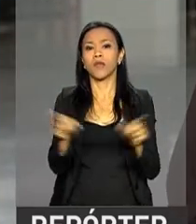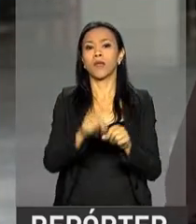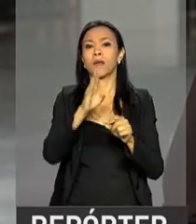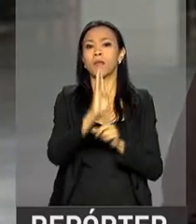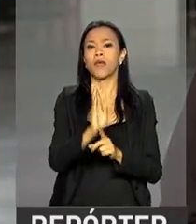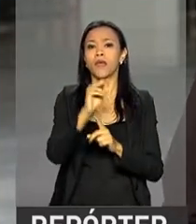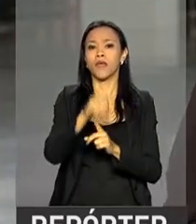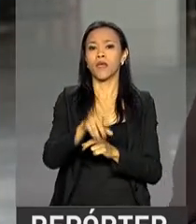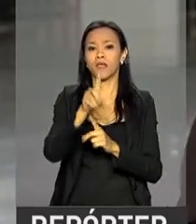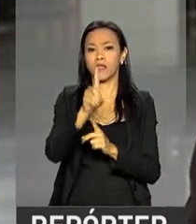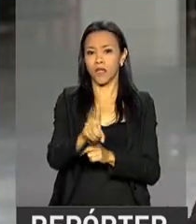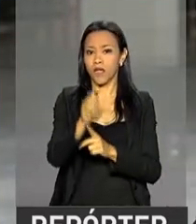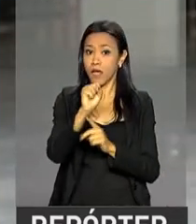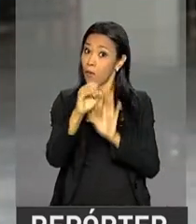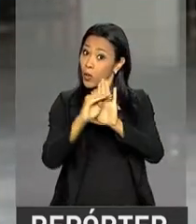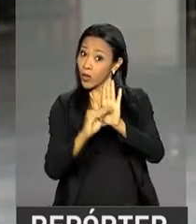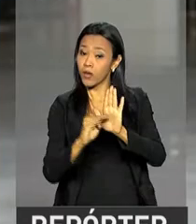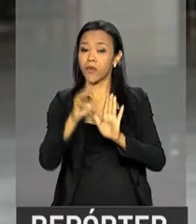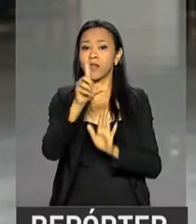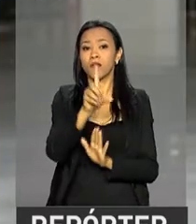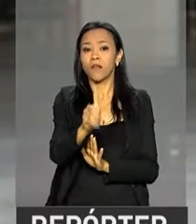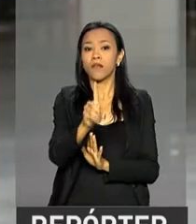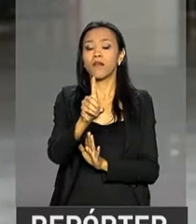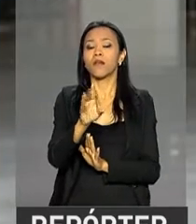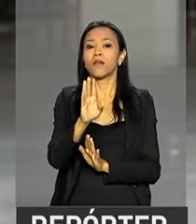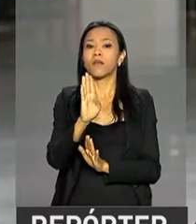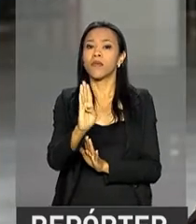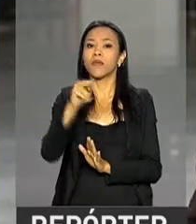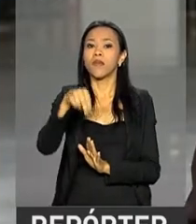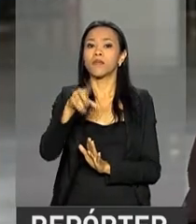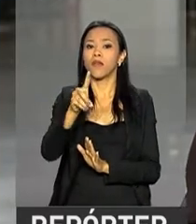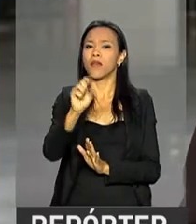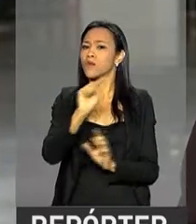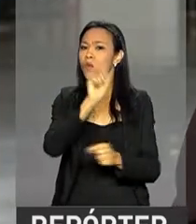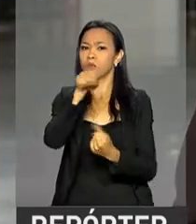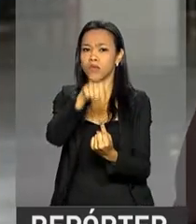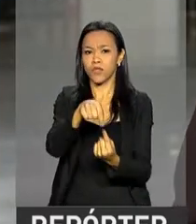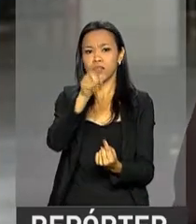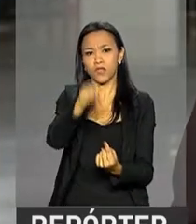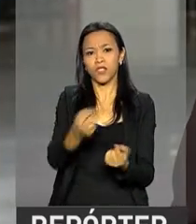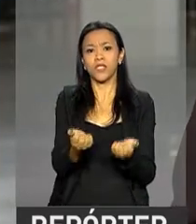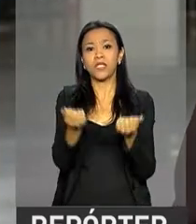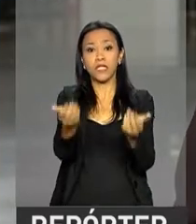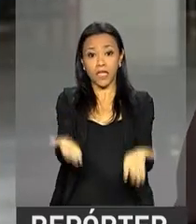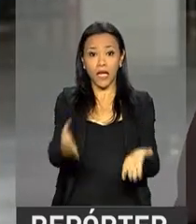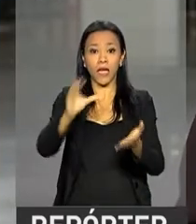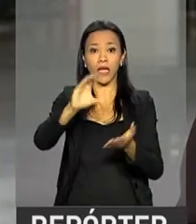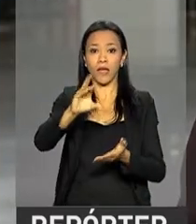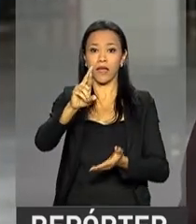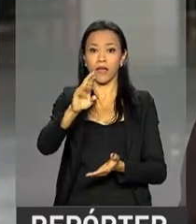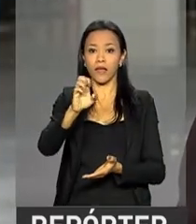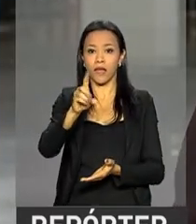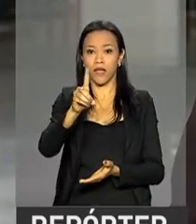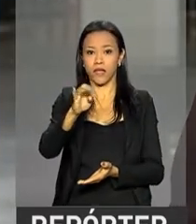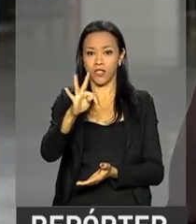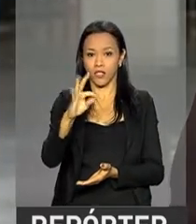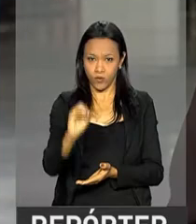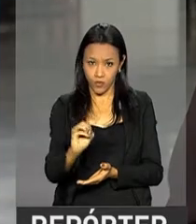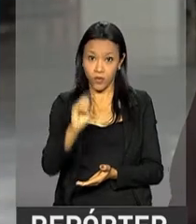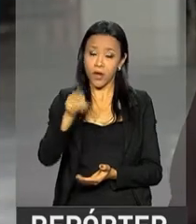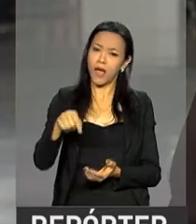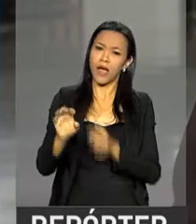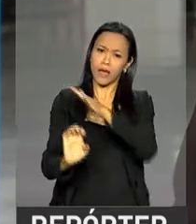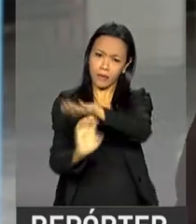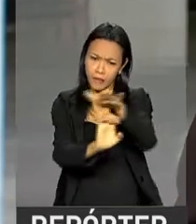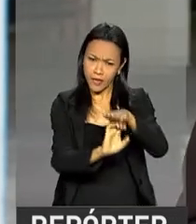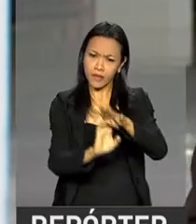o programa que está sendo criado para acelerar a concessão de crédito para capital de giro de micro pequenas e médias